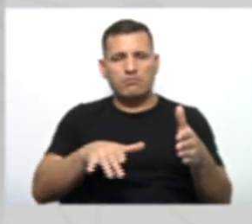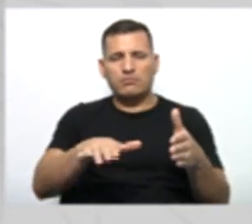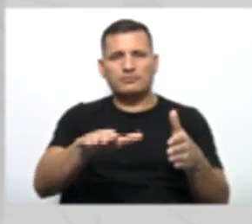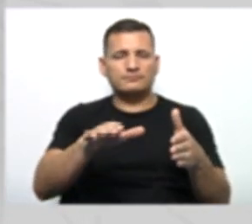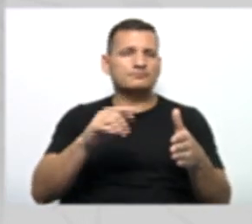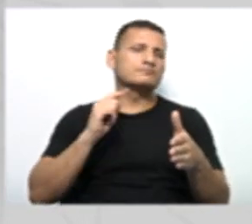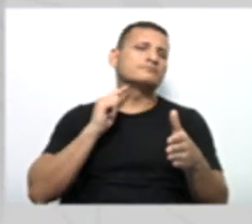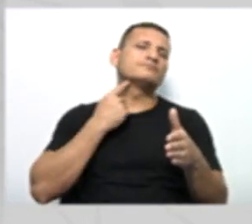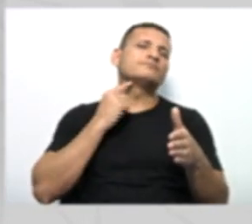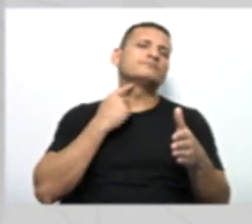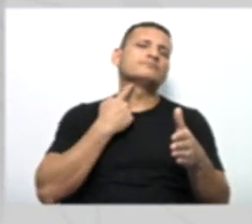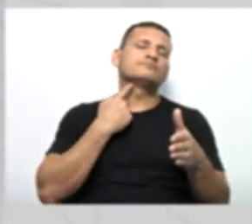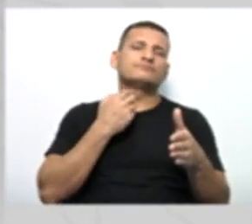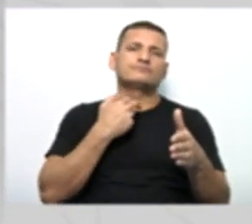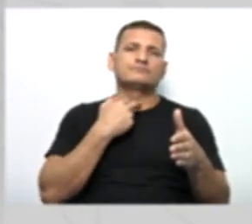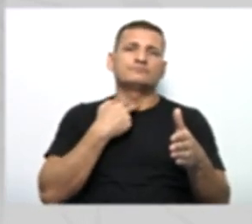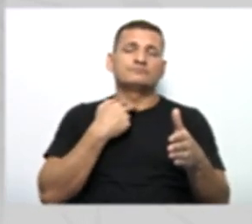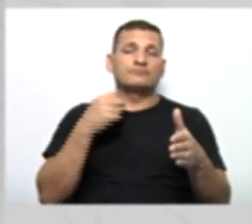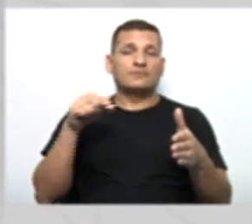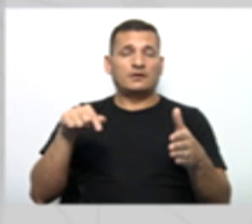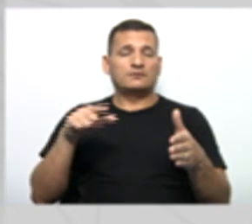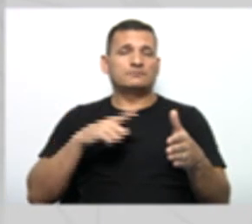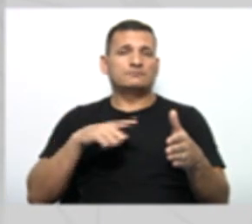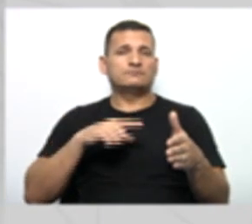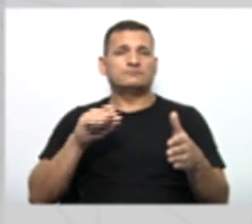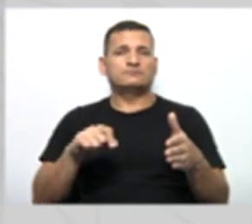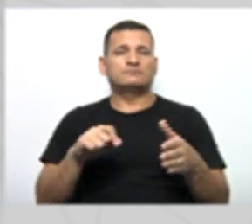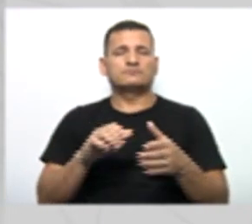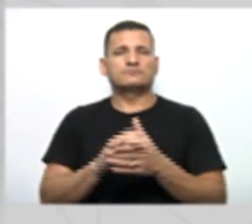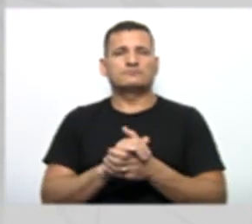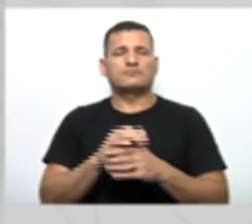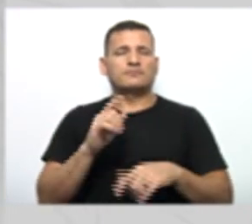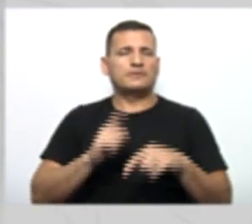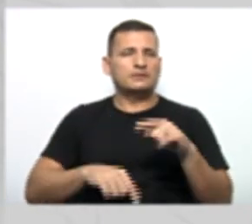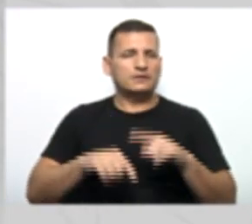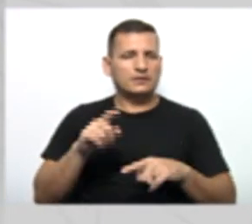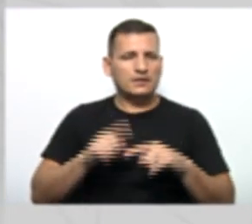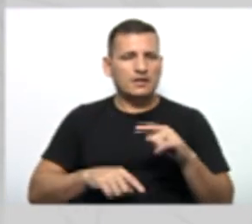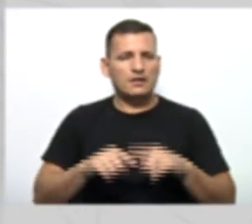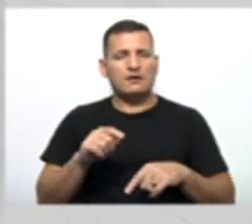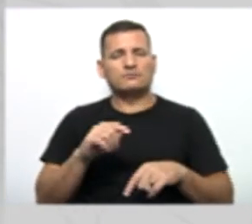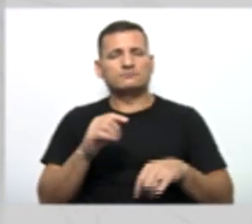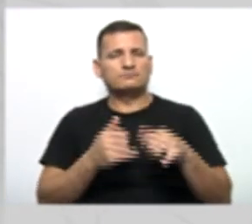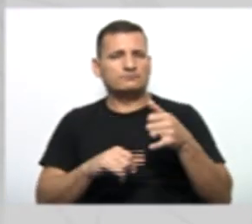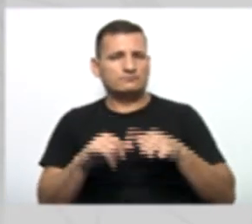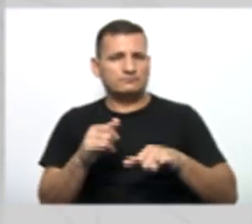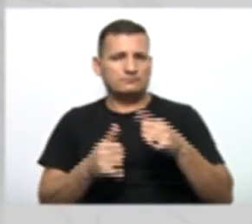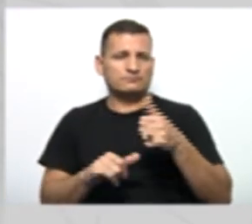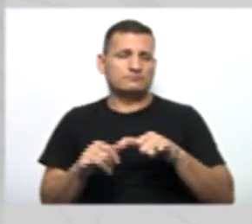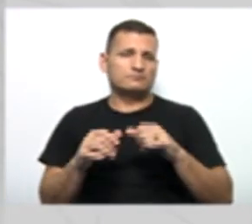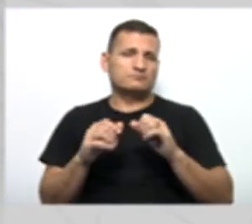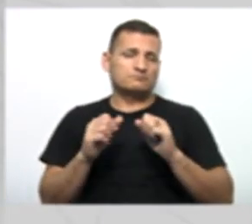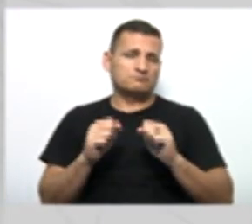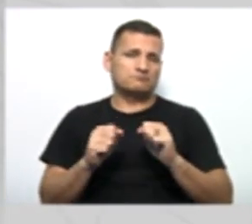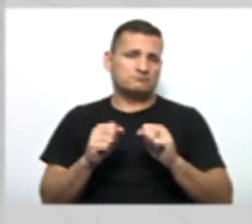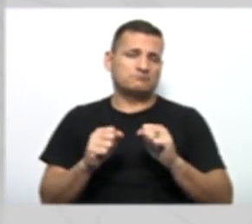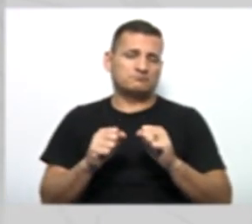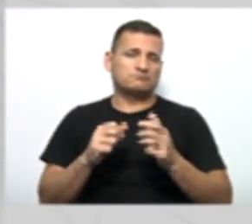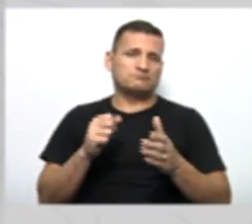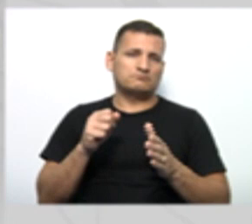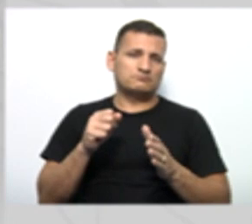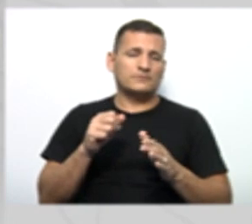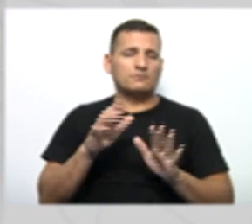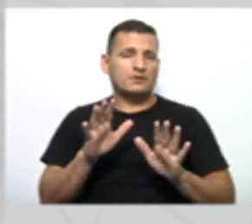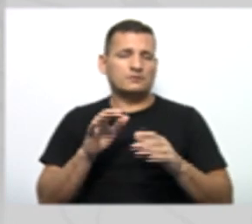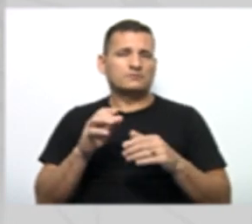de produtos tóxicos que ela pode lançar. É quase impossível que todas as empresas retiram todos os dejetos